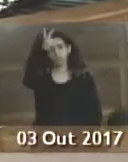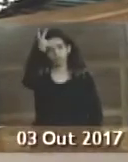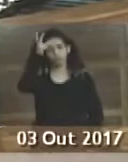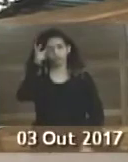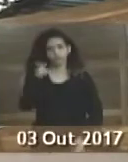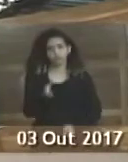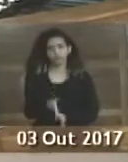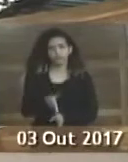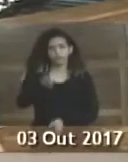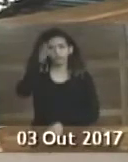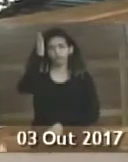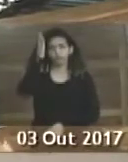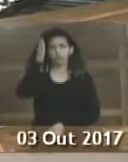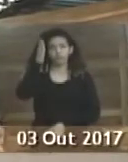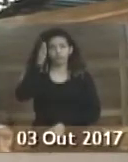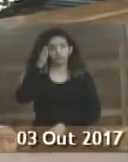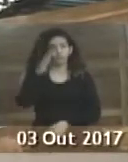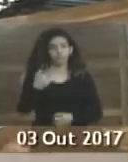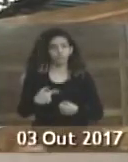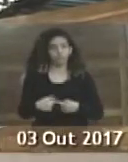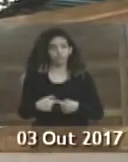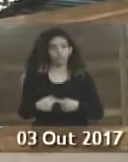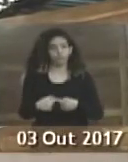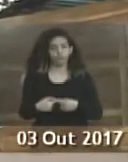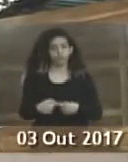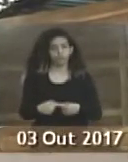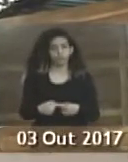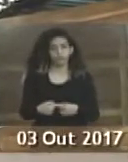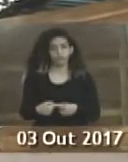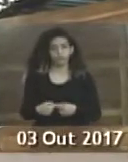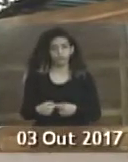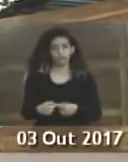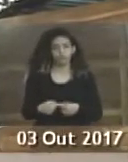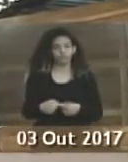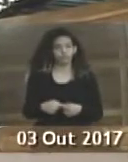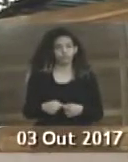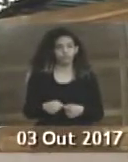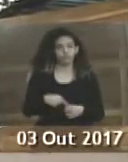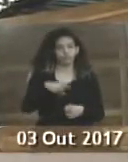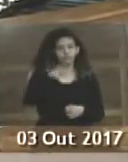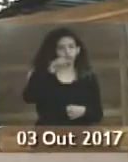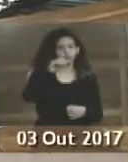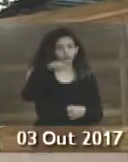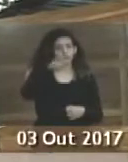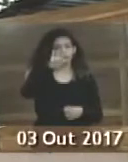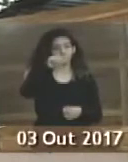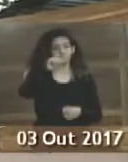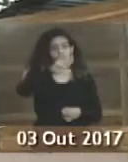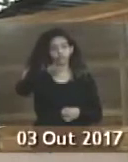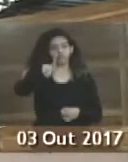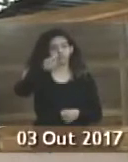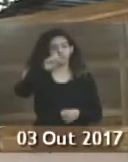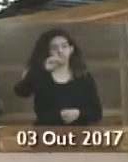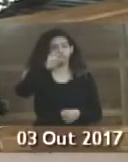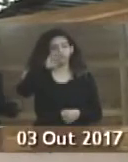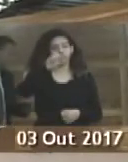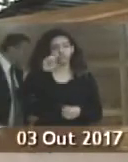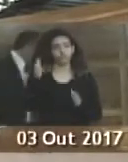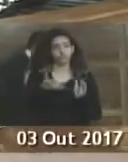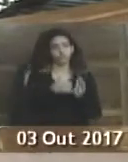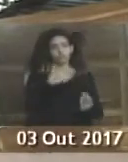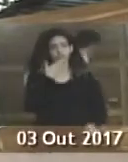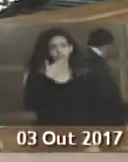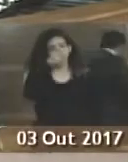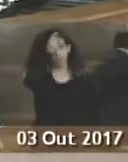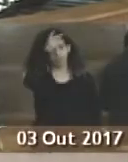contenção na Avenida Antônio Bertol da Silva Jordão, próximo ao número 9149, no bairro Ponta Leste. Indicação número 3.144/17,